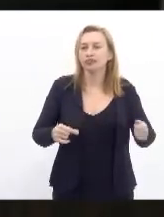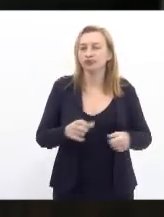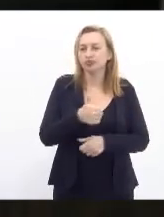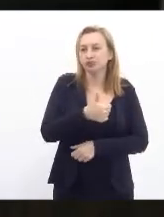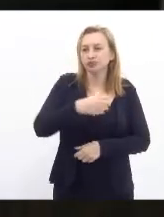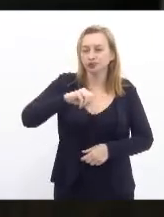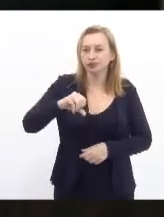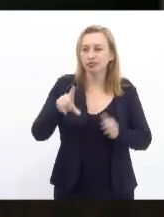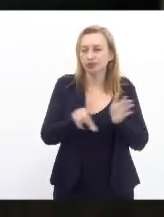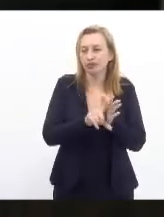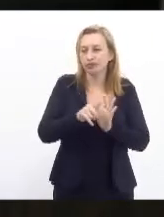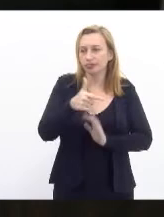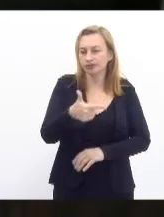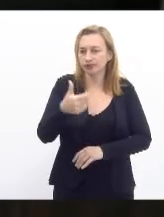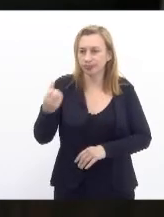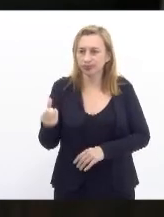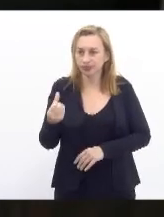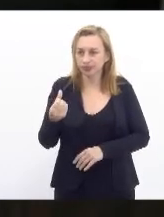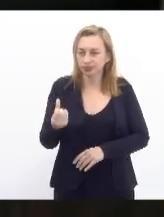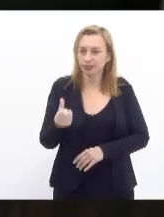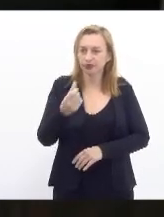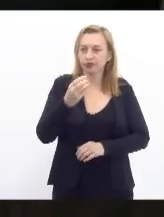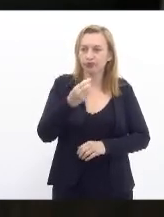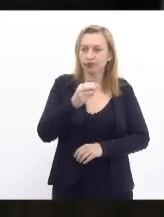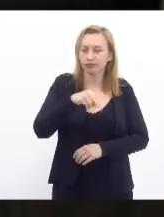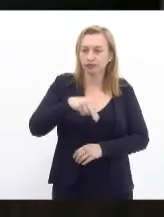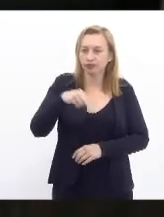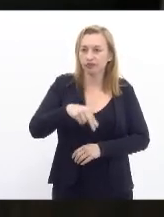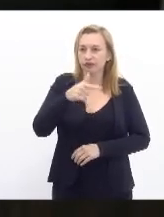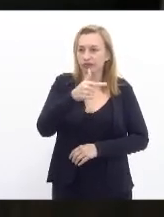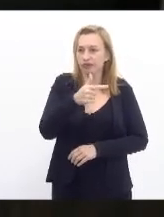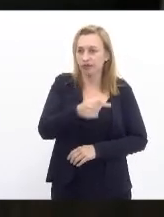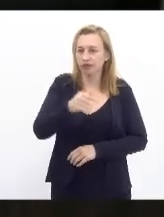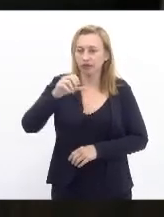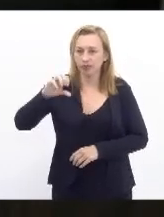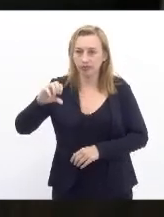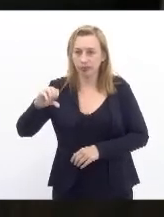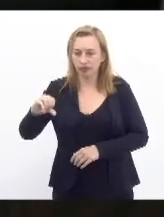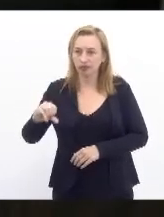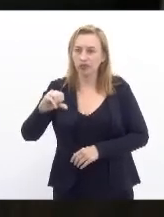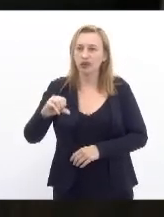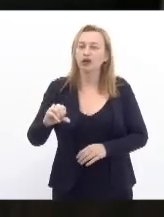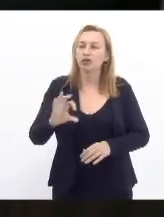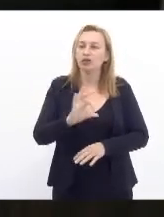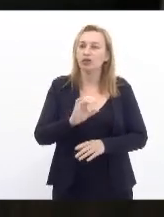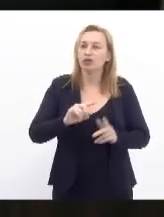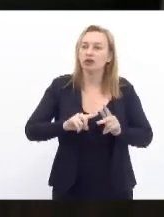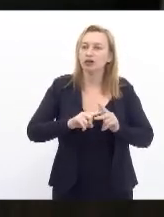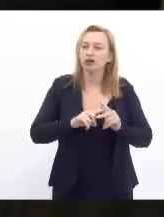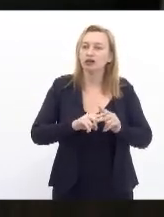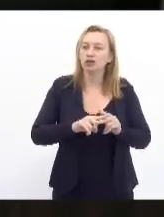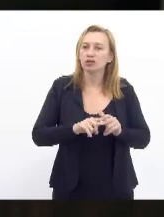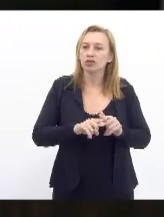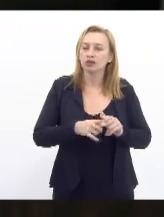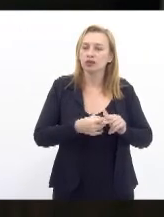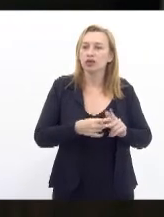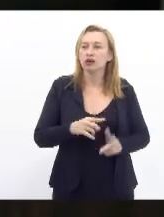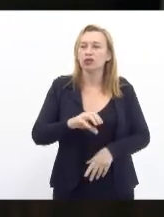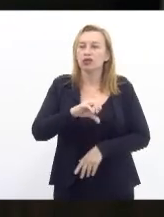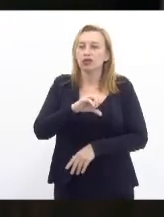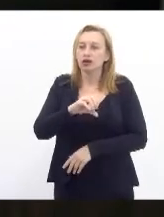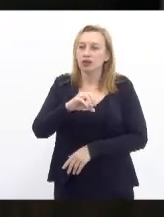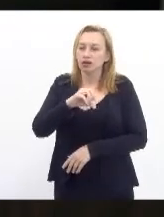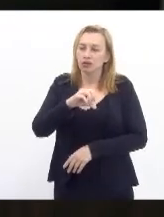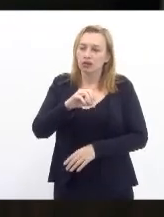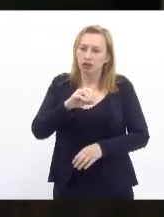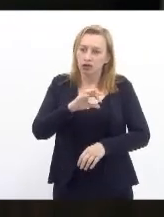lei 279 de 26 de novembro de 79, dispõe sobre a remuneração da polícia Militar, do Corpo de